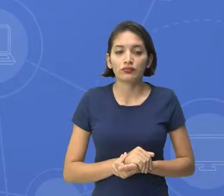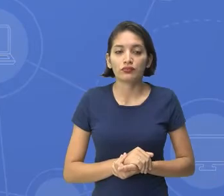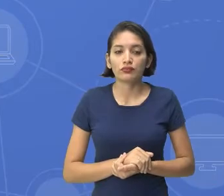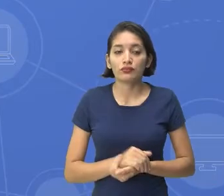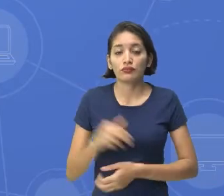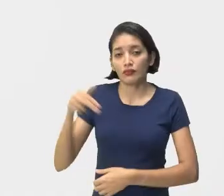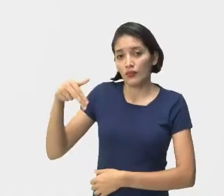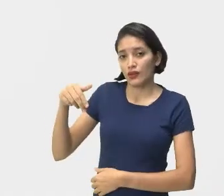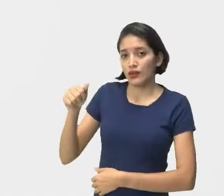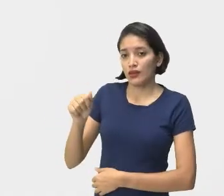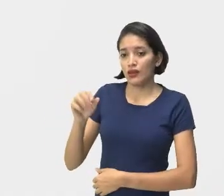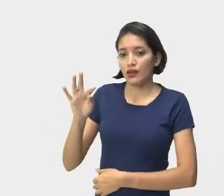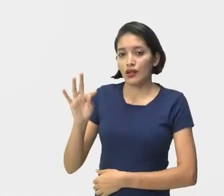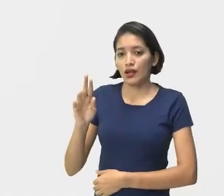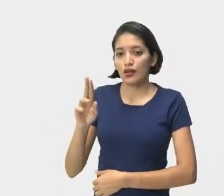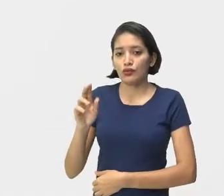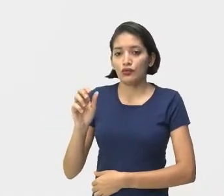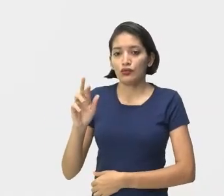Naturalização.